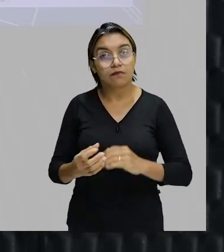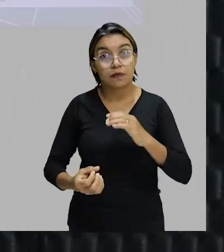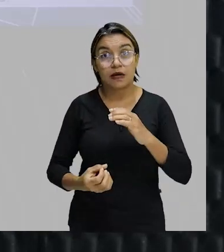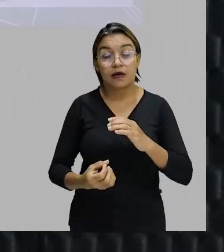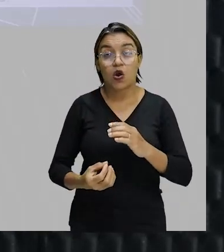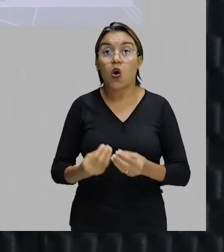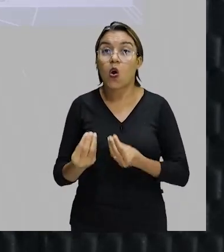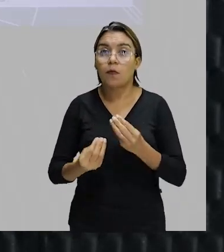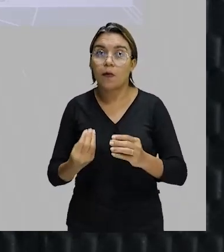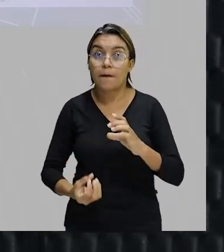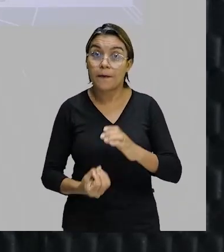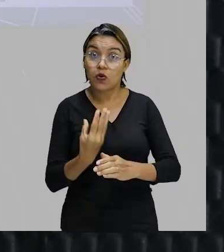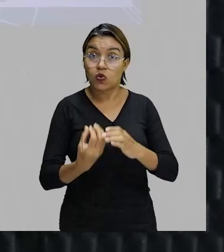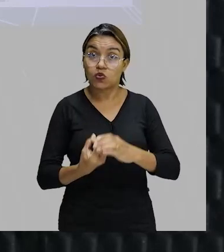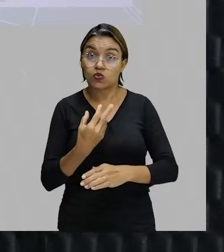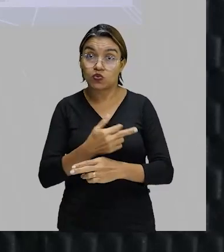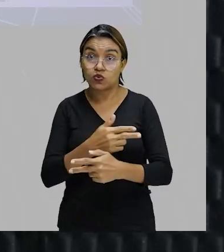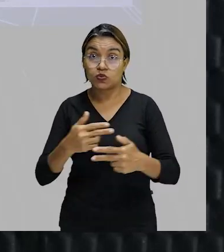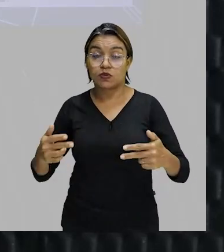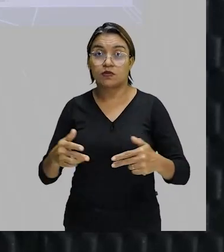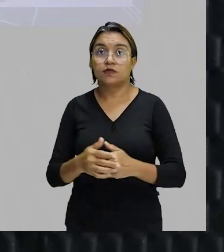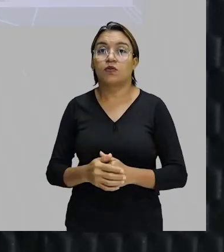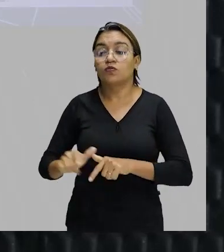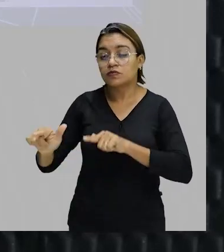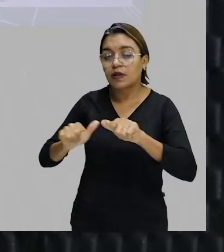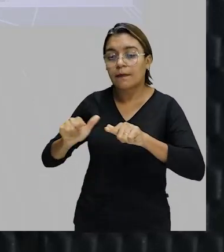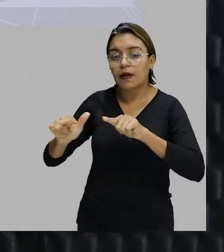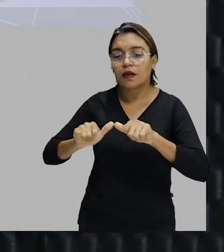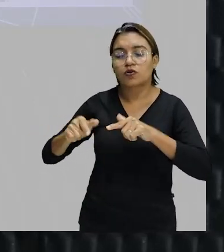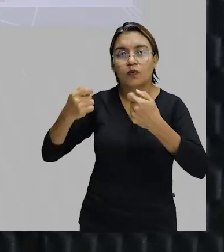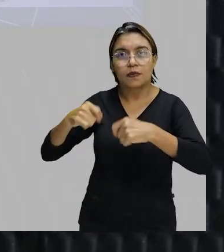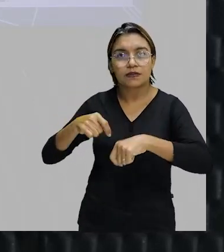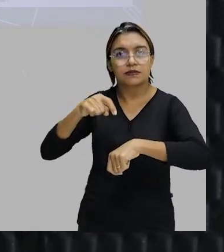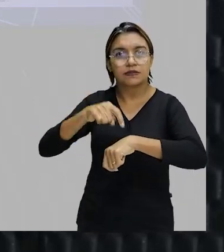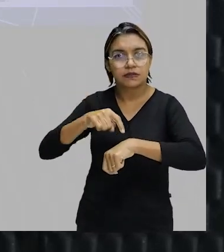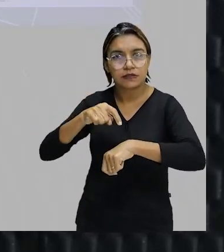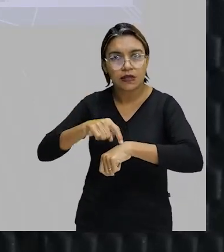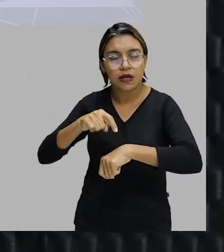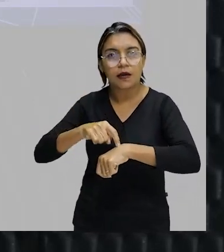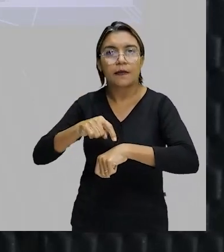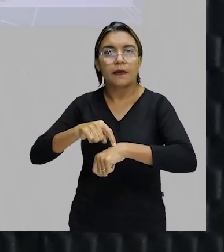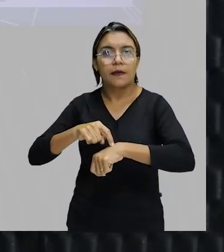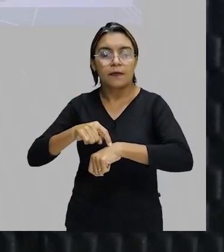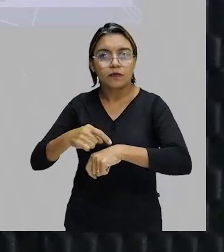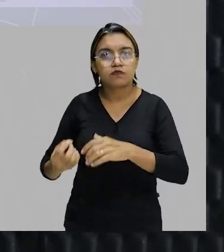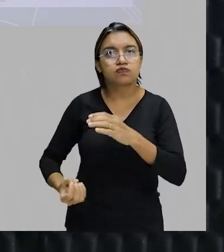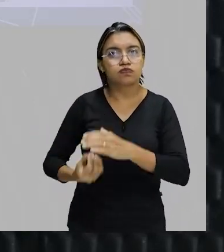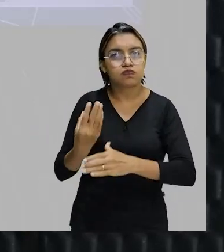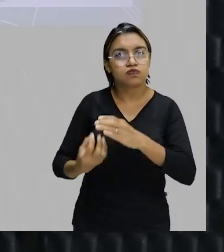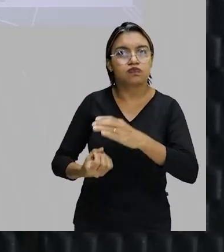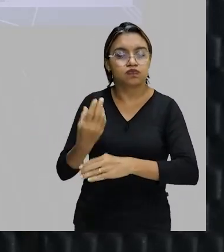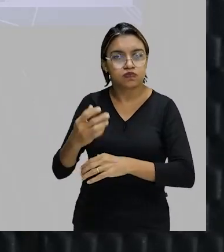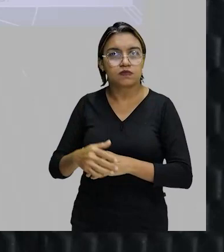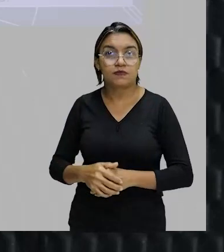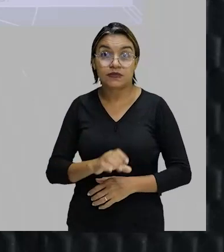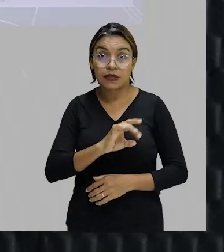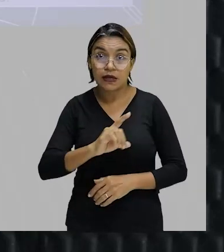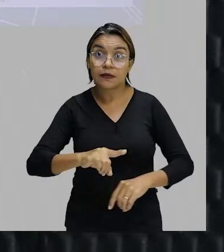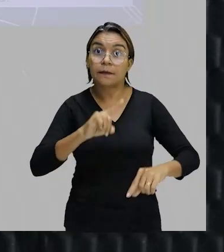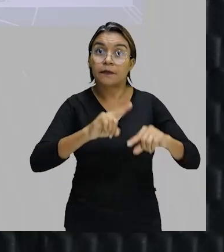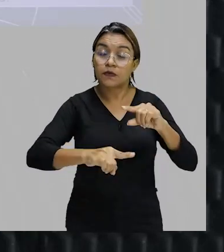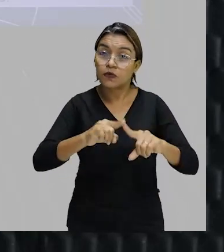produção. A partir de agora, o trabalhador ele precisa ter um tempo de produção e cada produto ele precisa